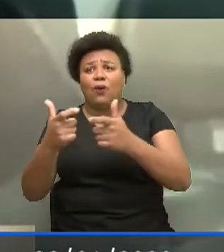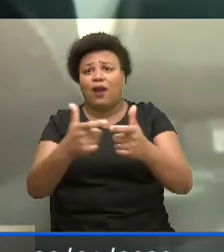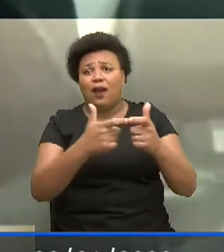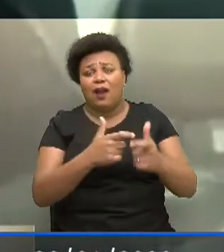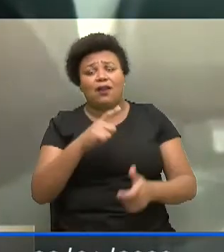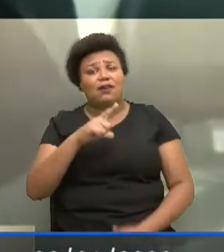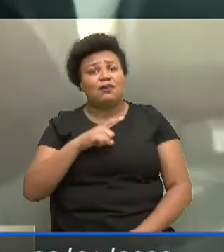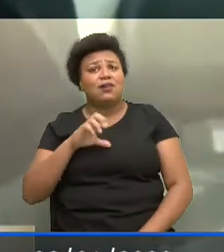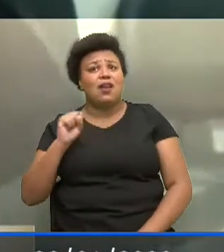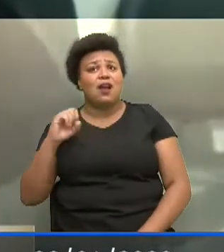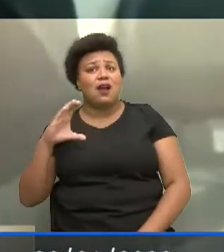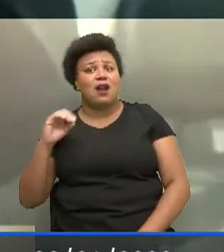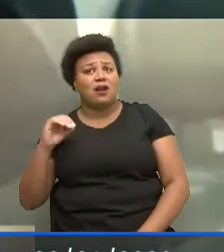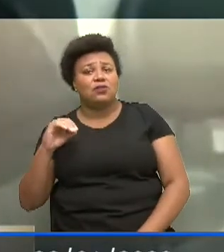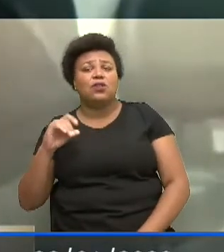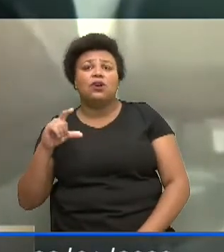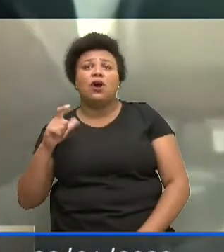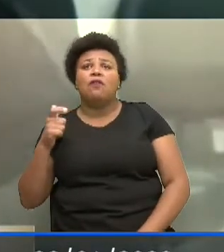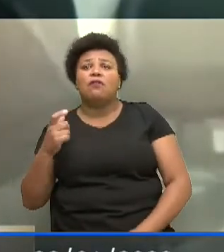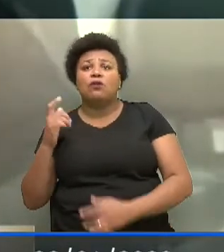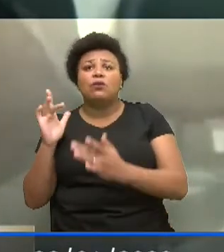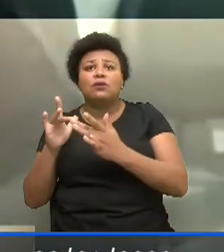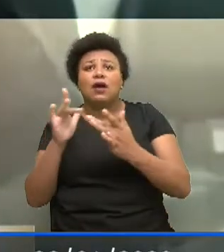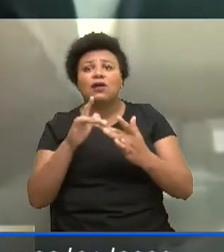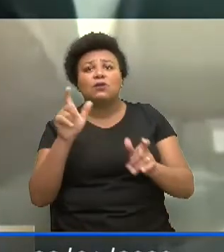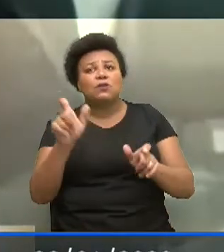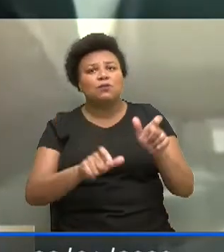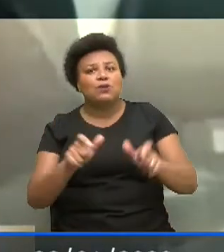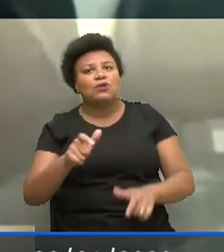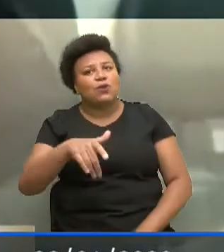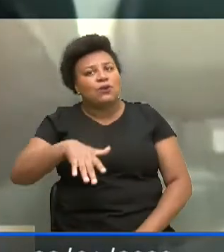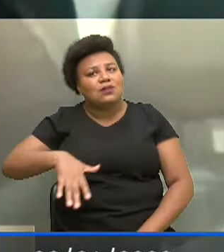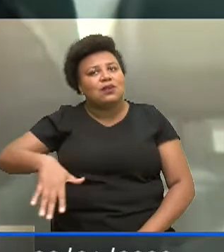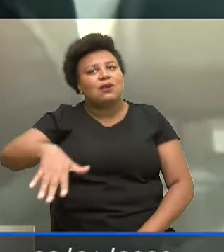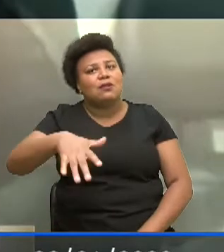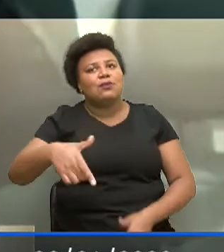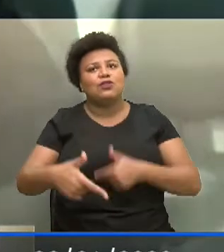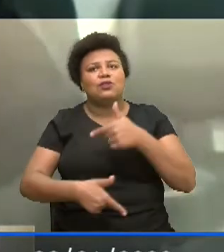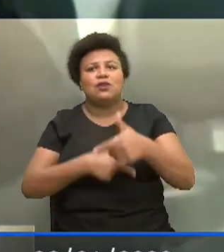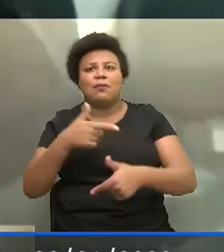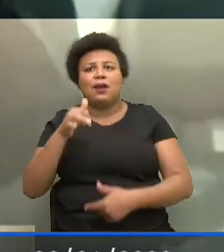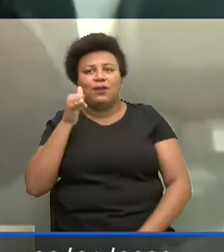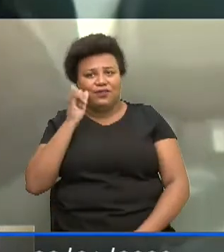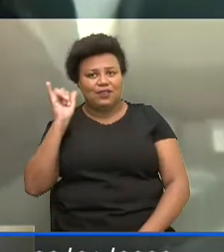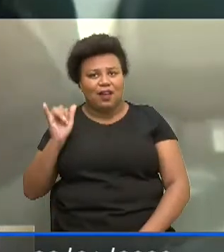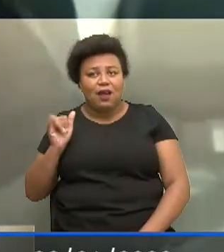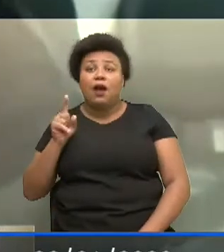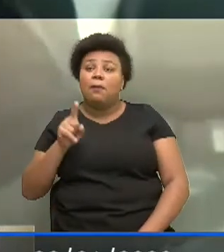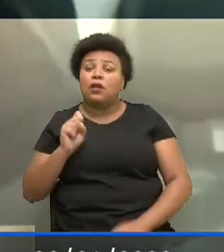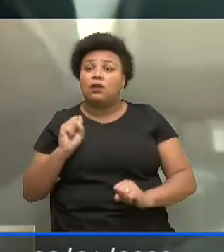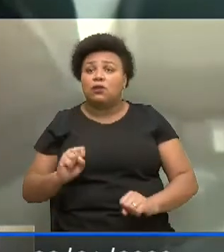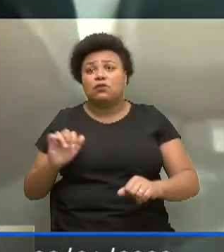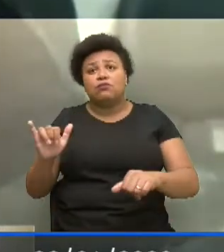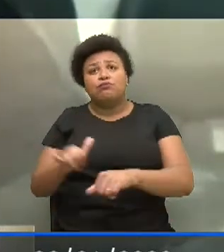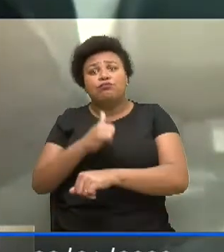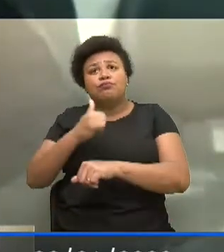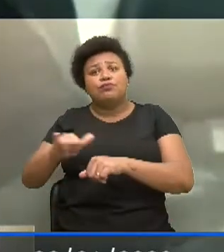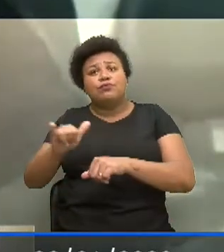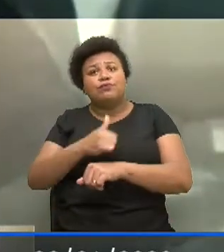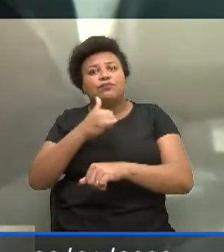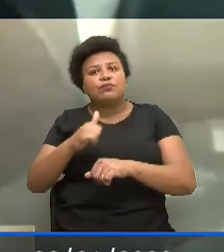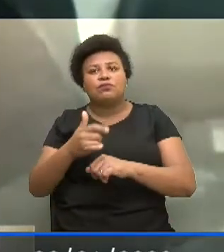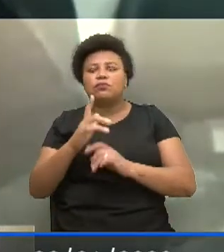casos, os possíveis contactantes do ambiente de trabalho, para que a gente possa adotar estratégias